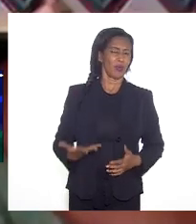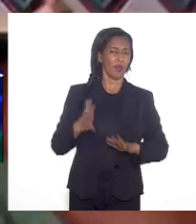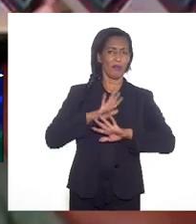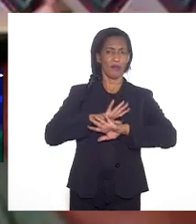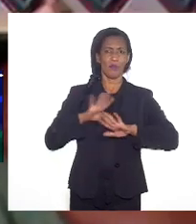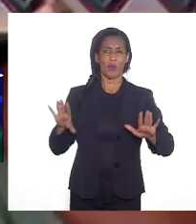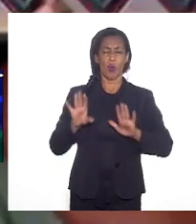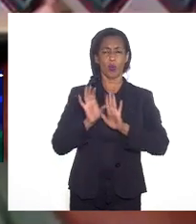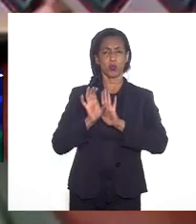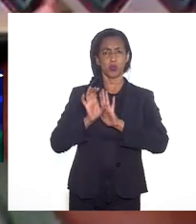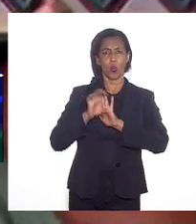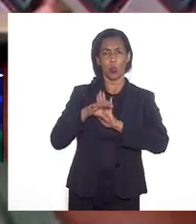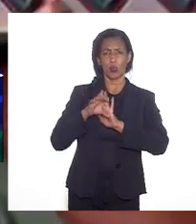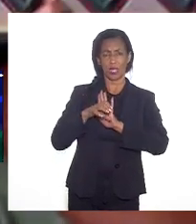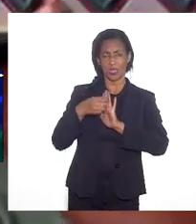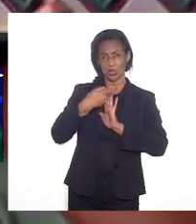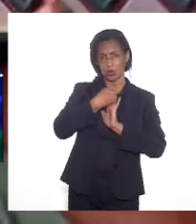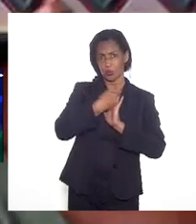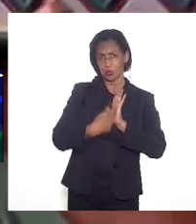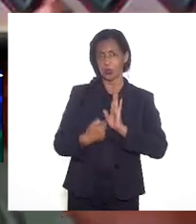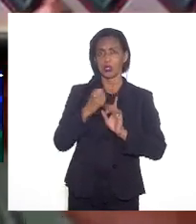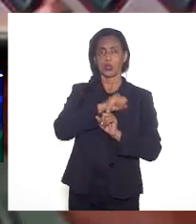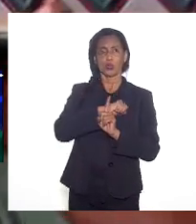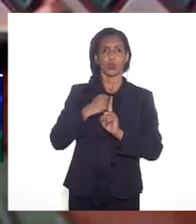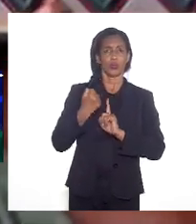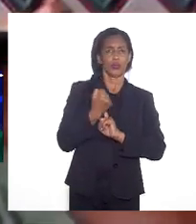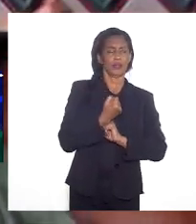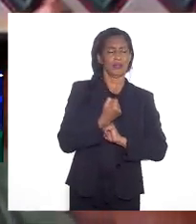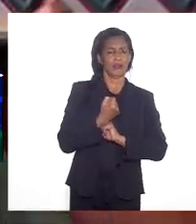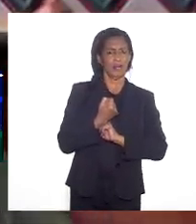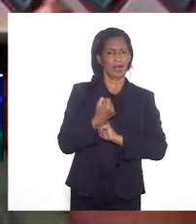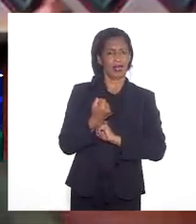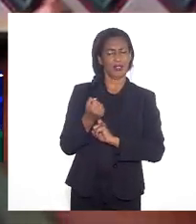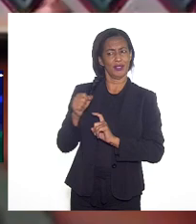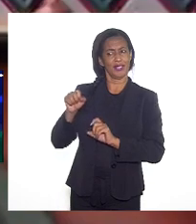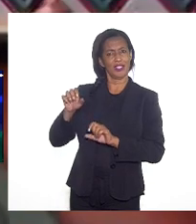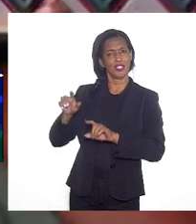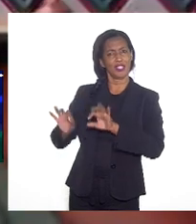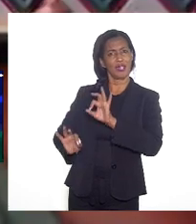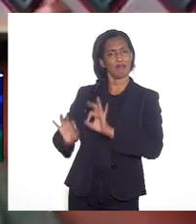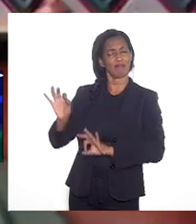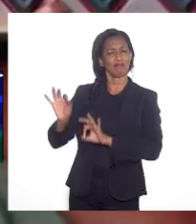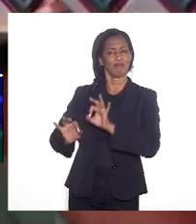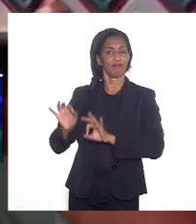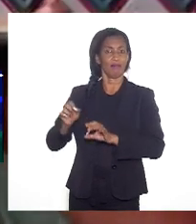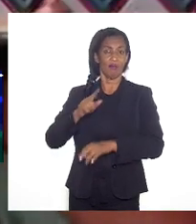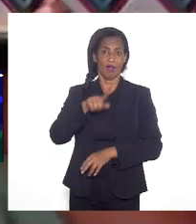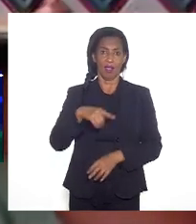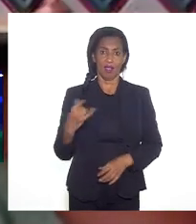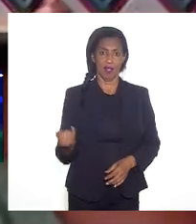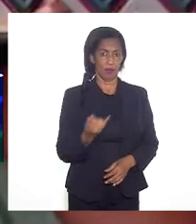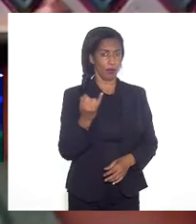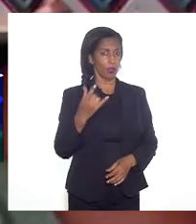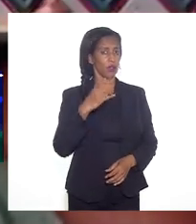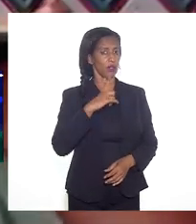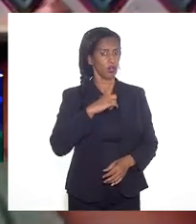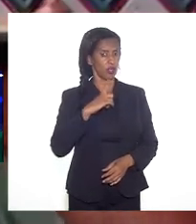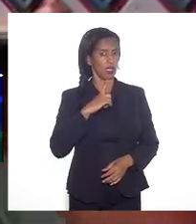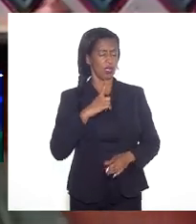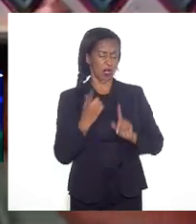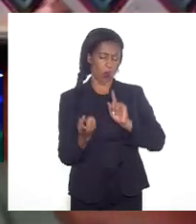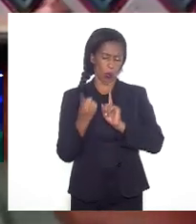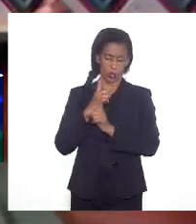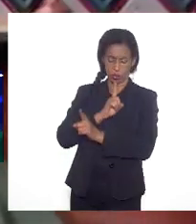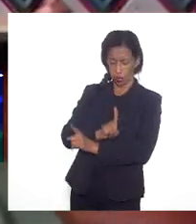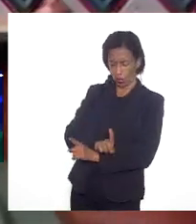do contexto de sociedade que a gente quer construir, a gente precisa discutir. É importante que haja o contraditório, é